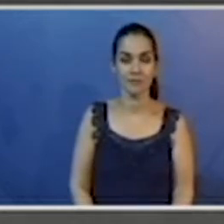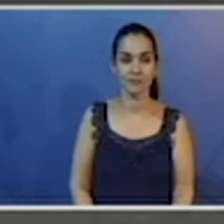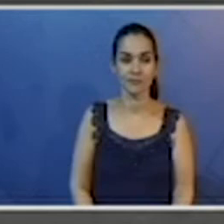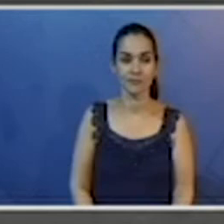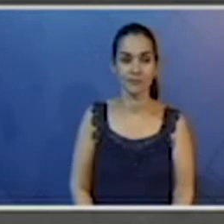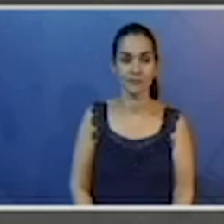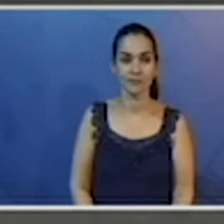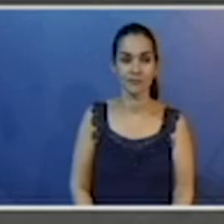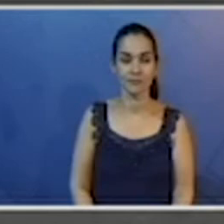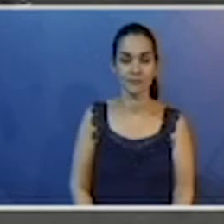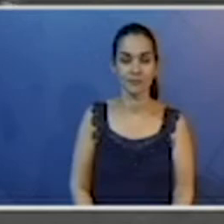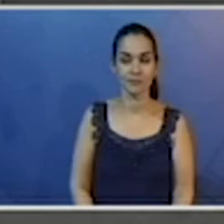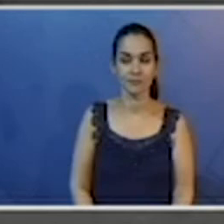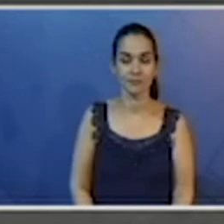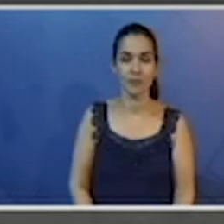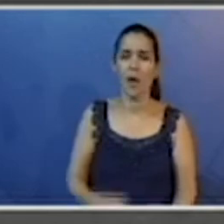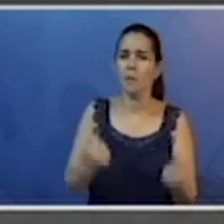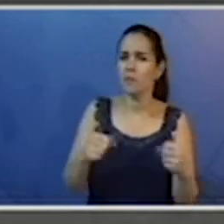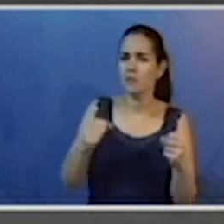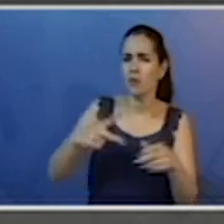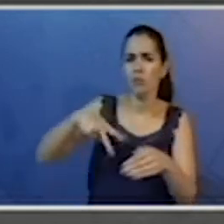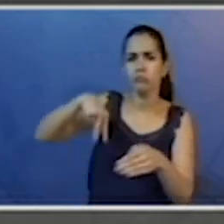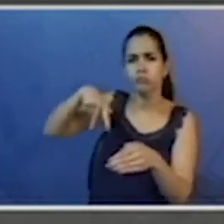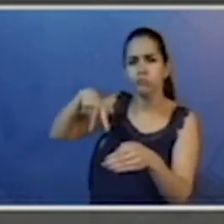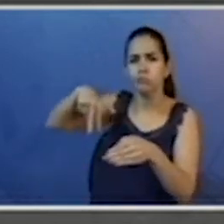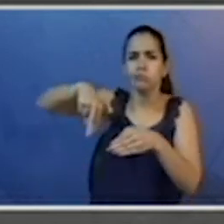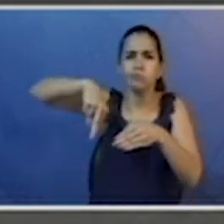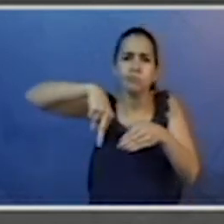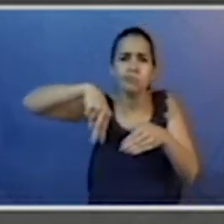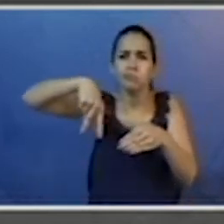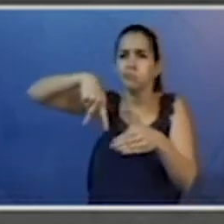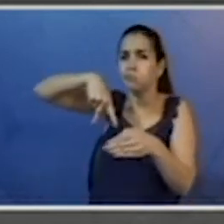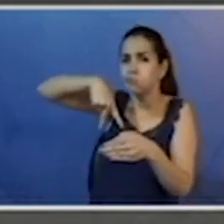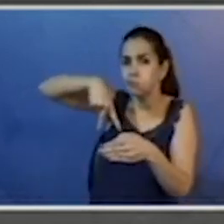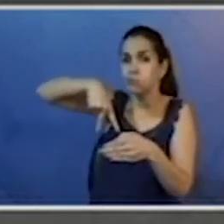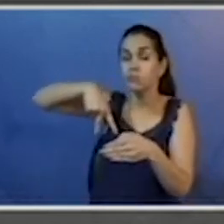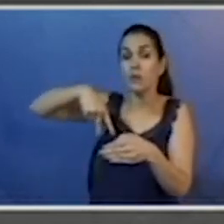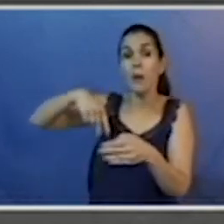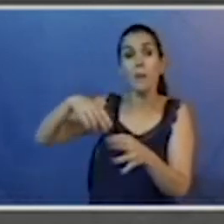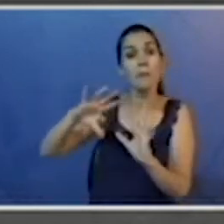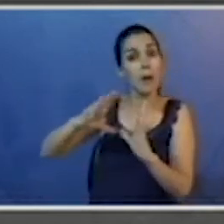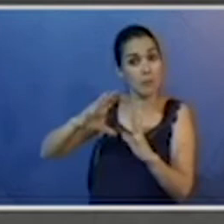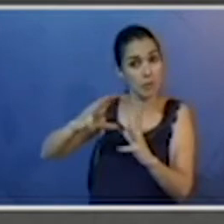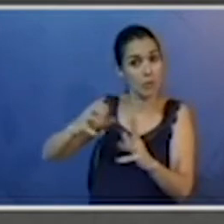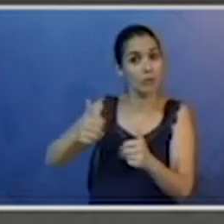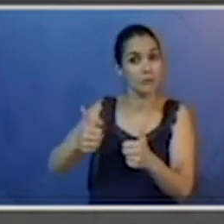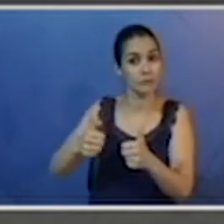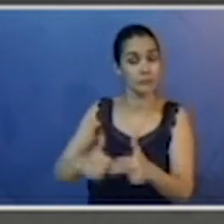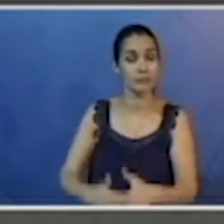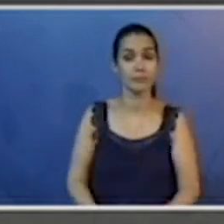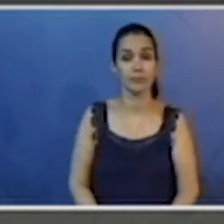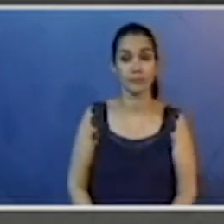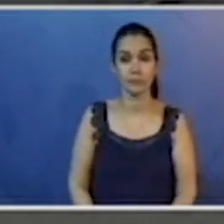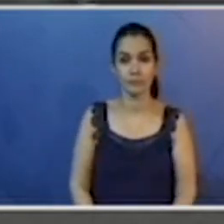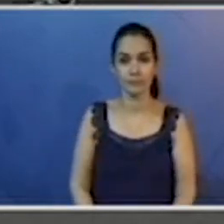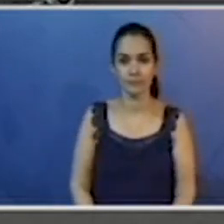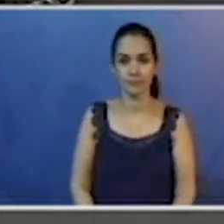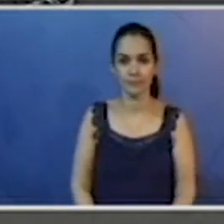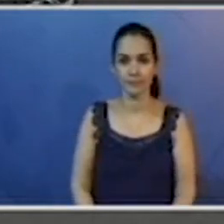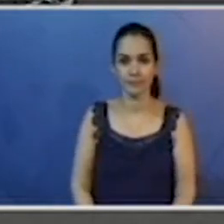usa uma parte só do peça tem que ir adaptando teu corpo vai girando o corpo para conseguir fazer o movimento